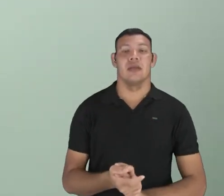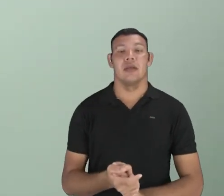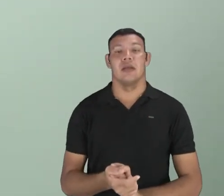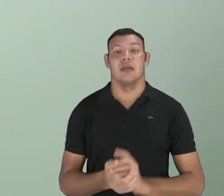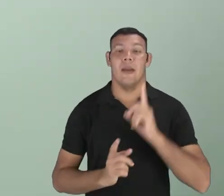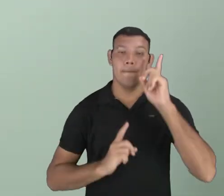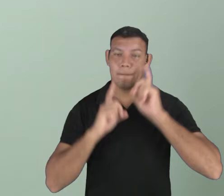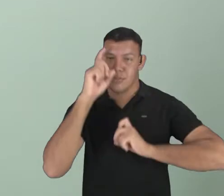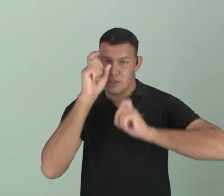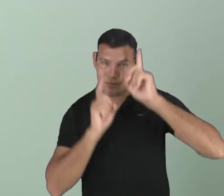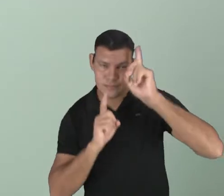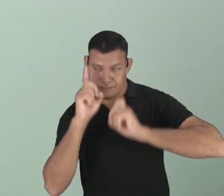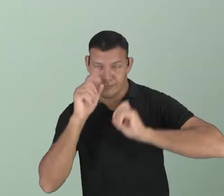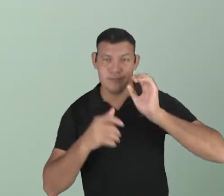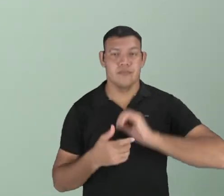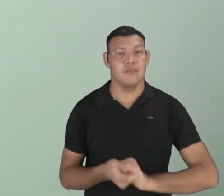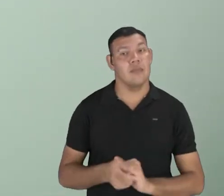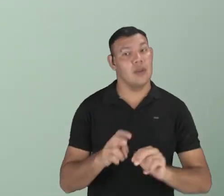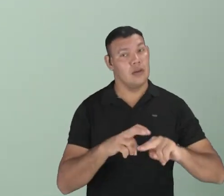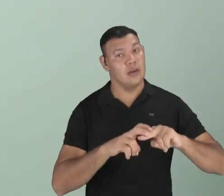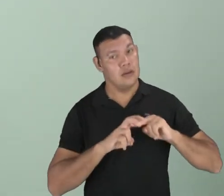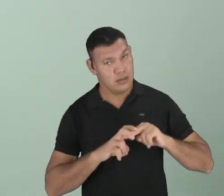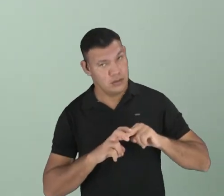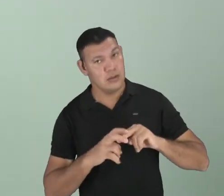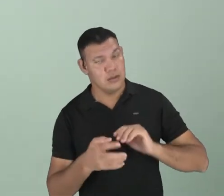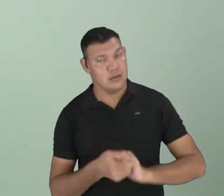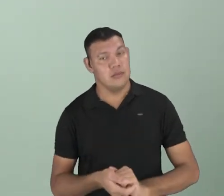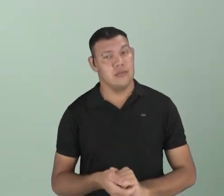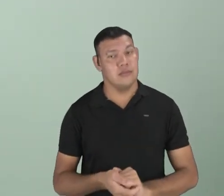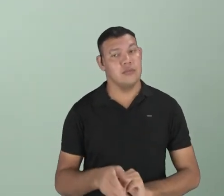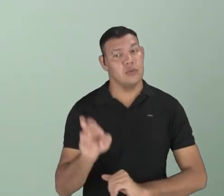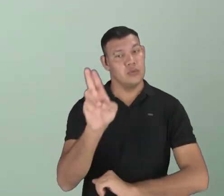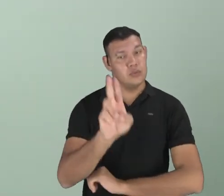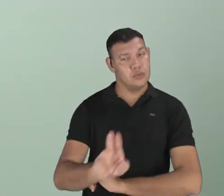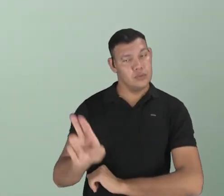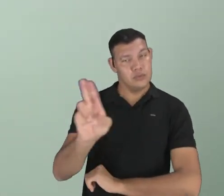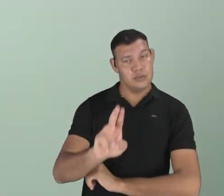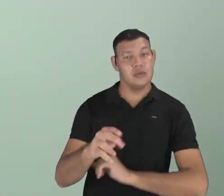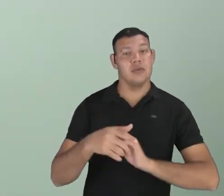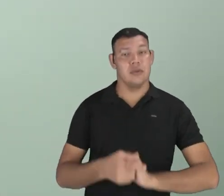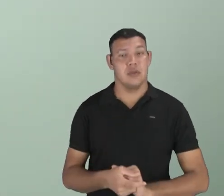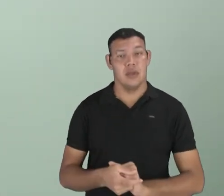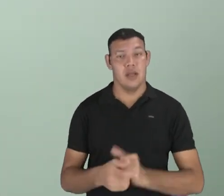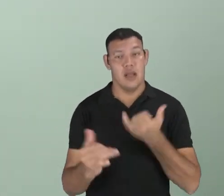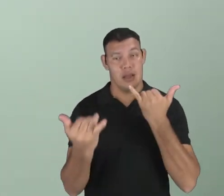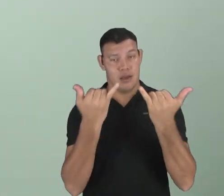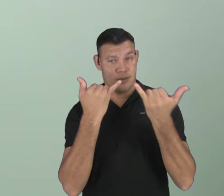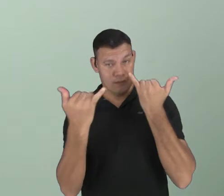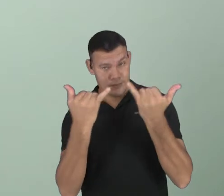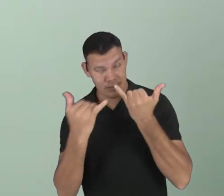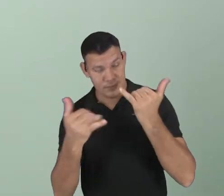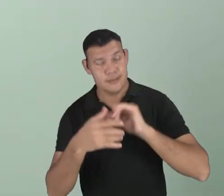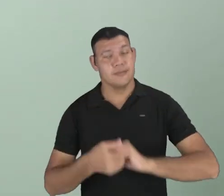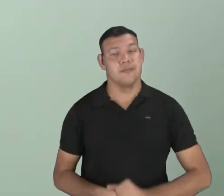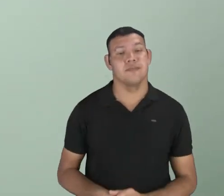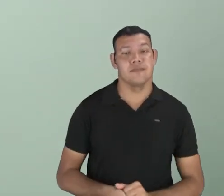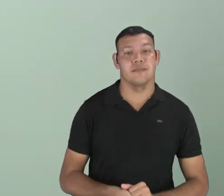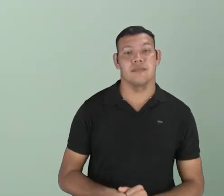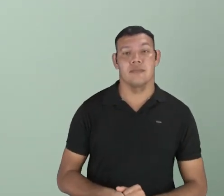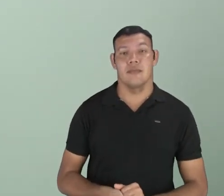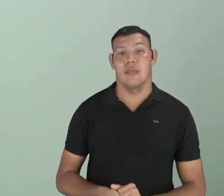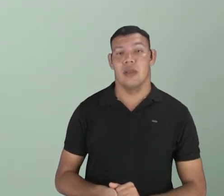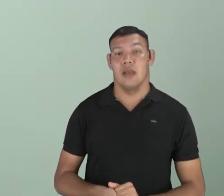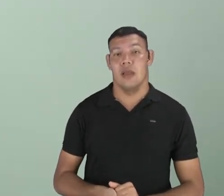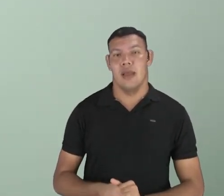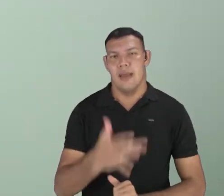expressões. Por isso, é utilizado o quê? A mensagem. O foco nele é na